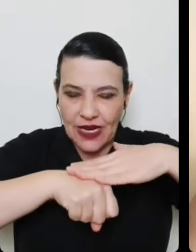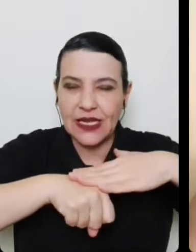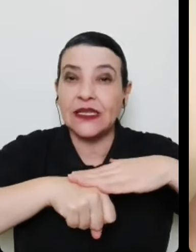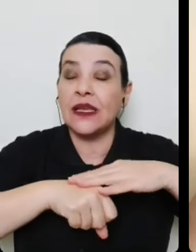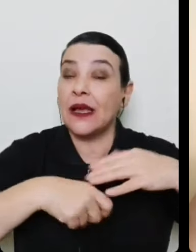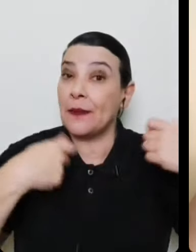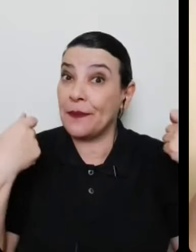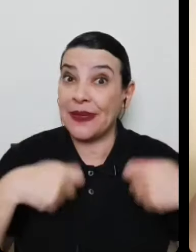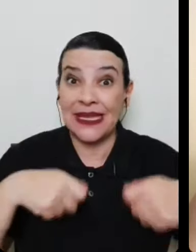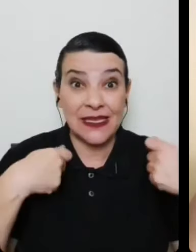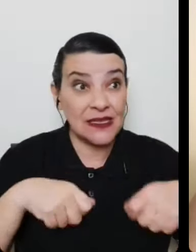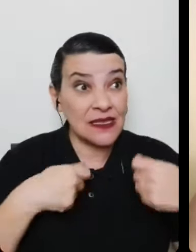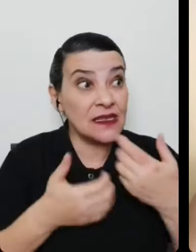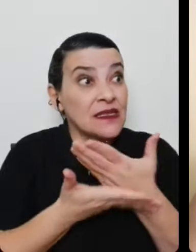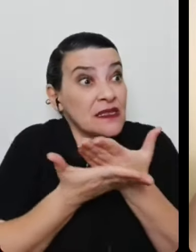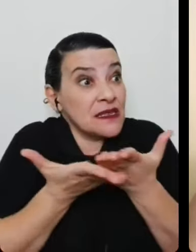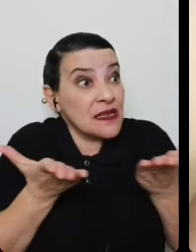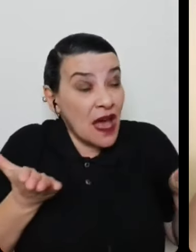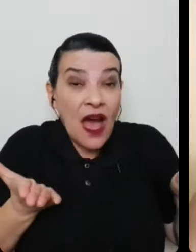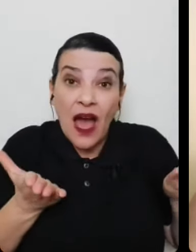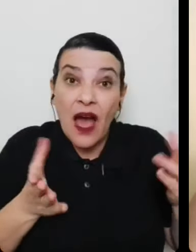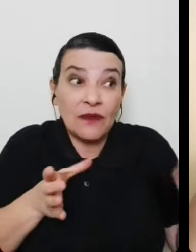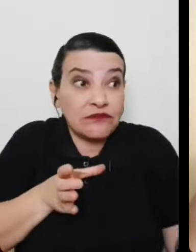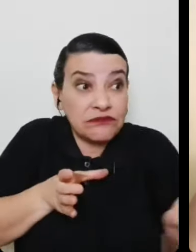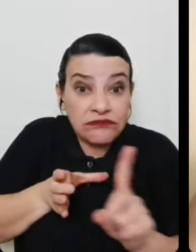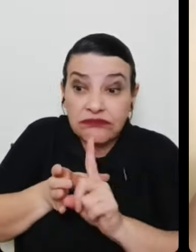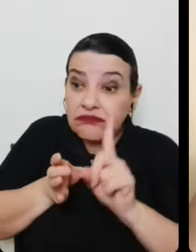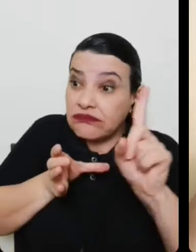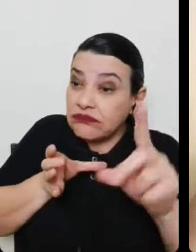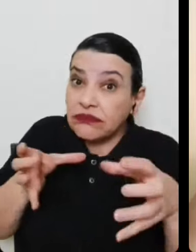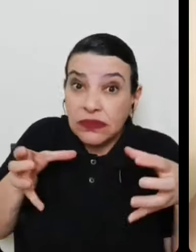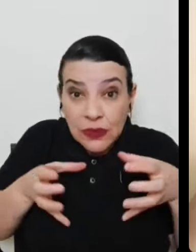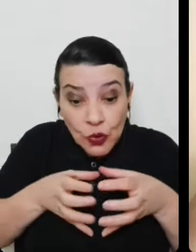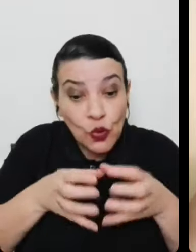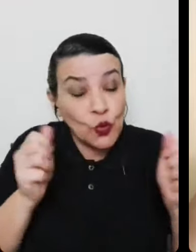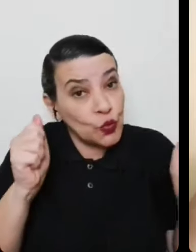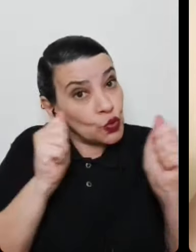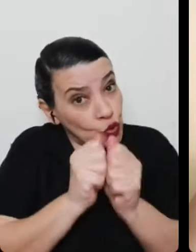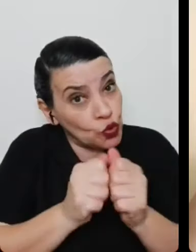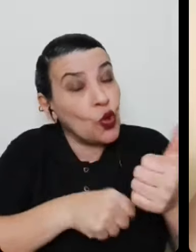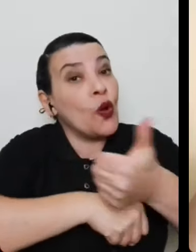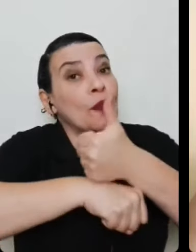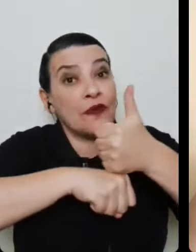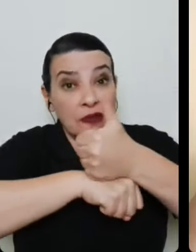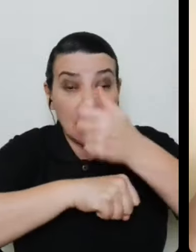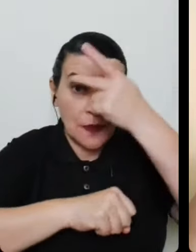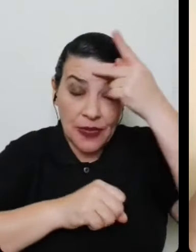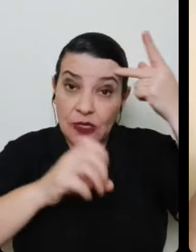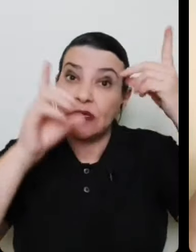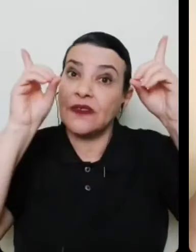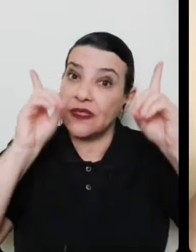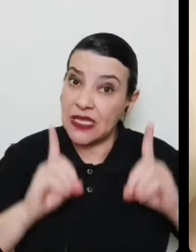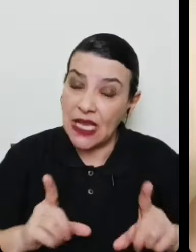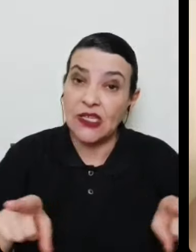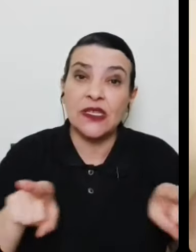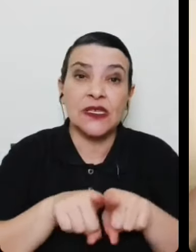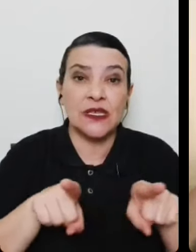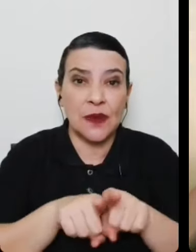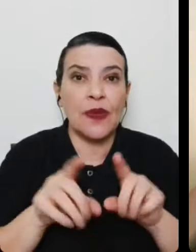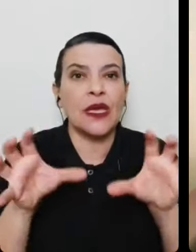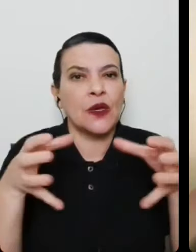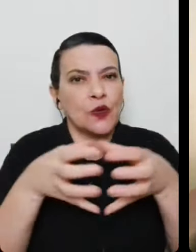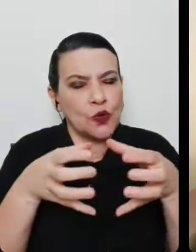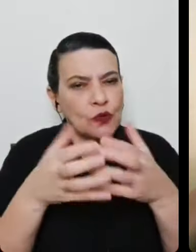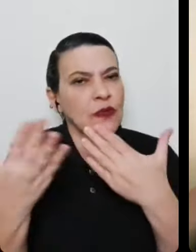de favorecer essa aproximação, né, profissional, inclusive, né, profissional e com grupos de